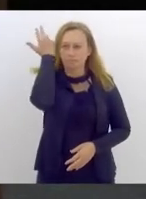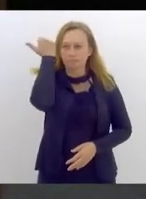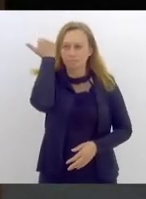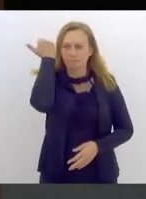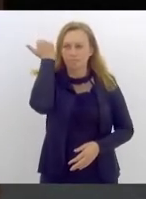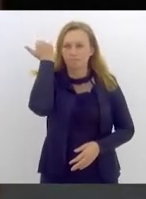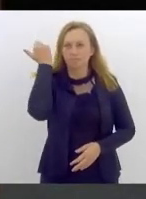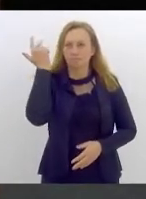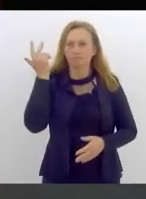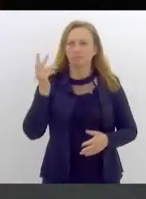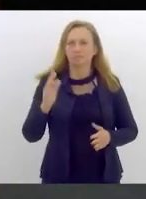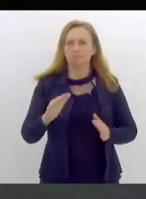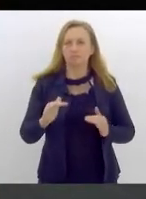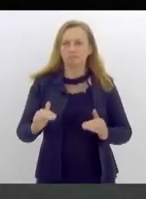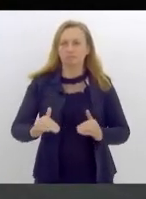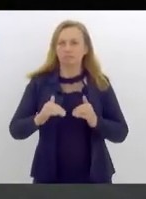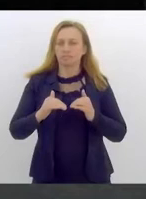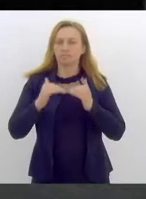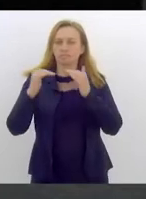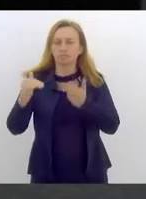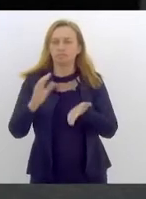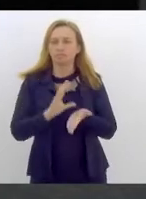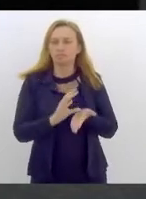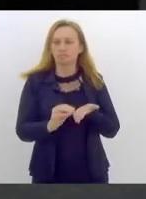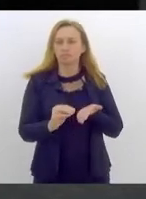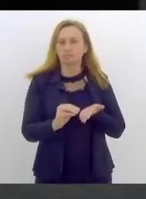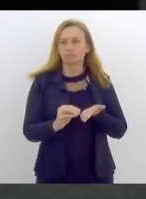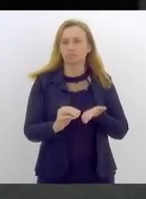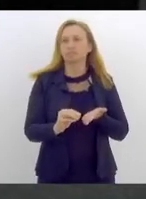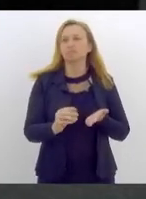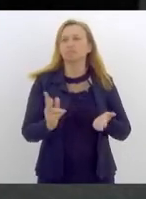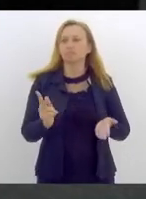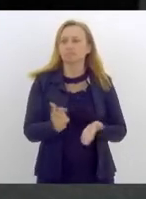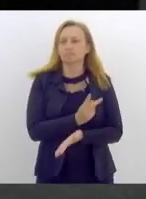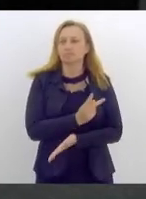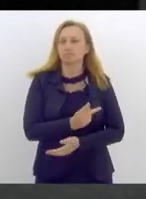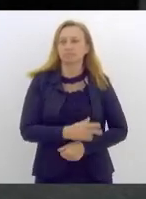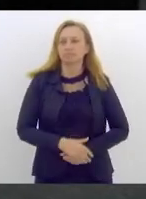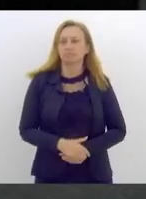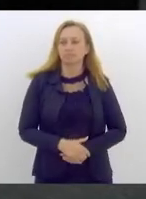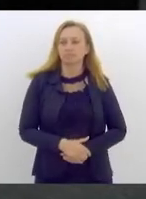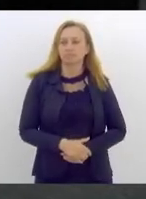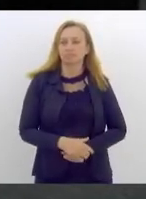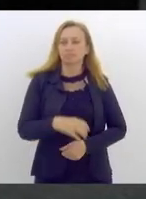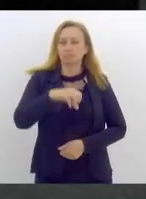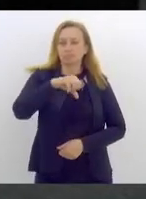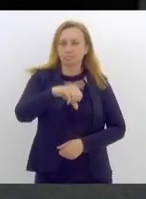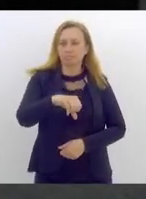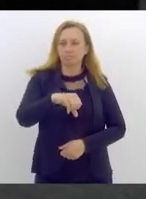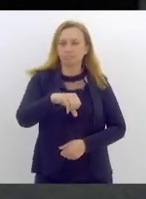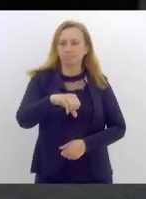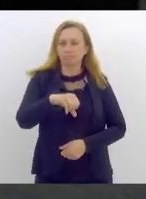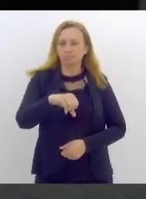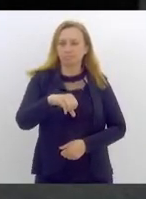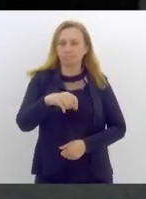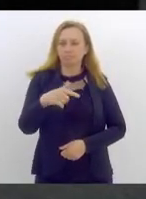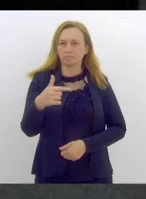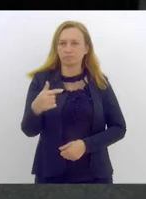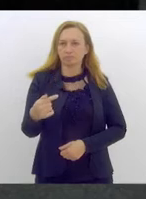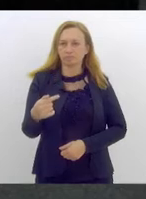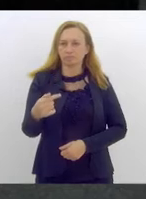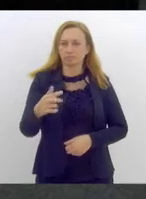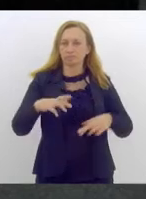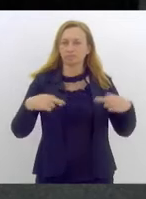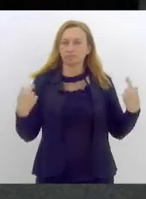a Harpa reflete com exatidão o ocorrido na nonagésima sétima